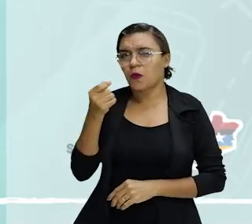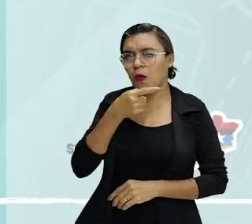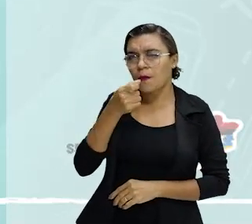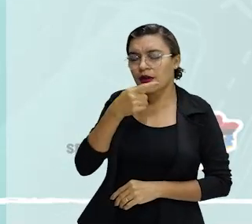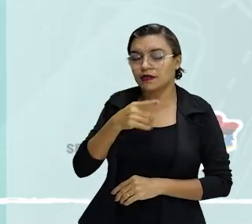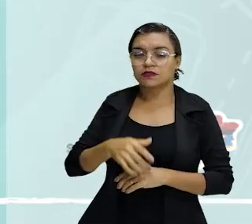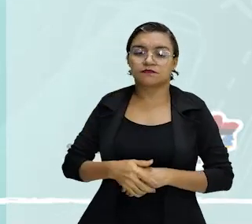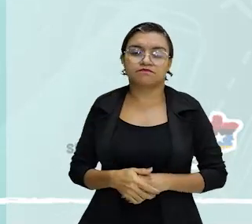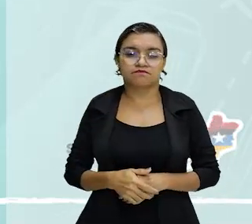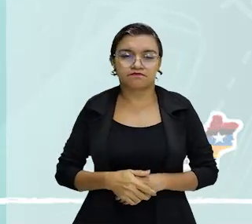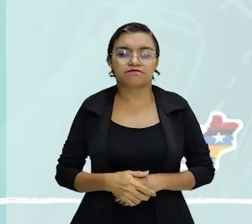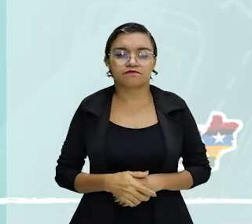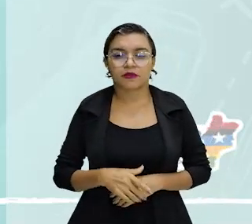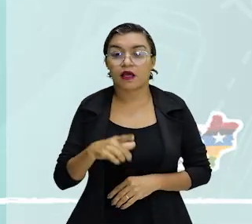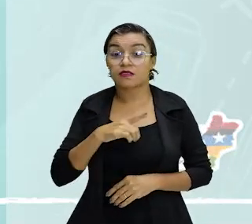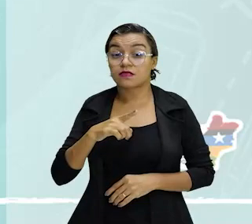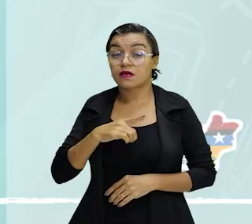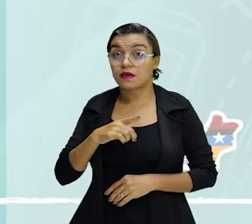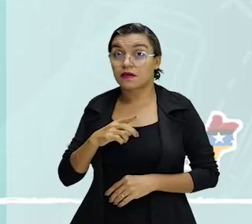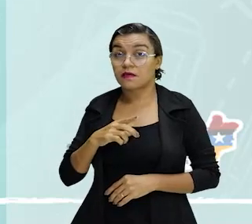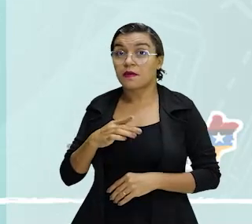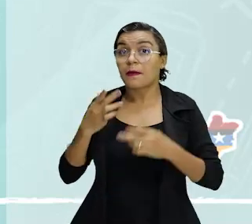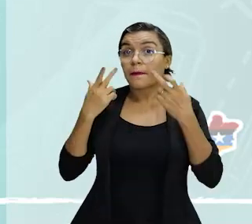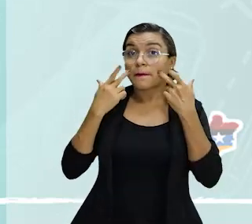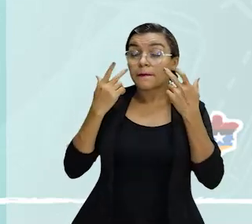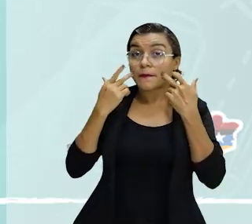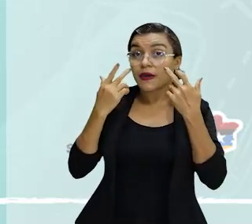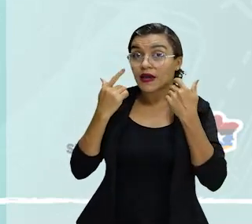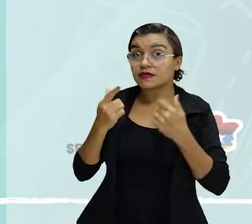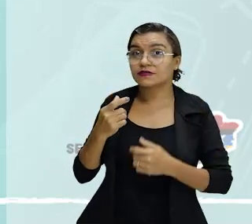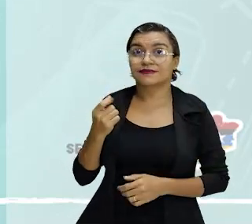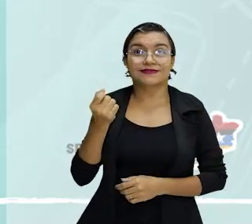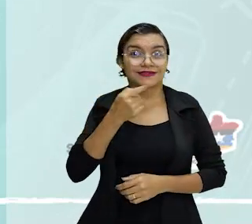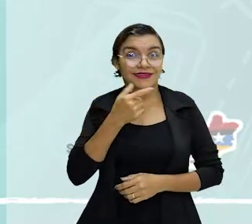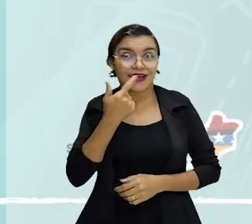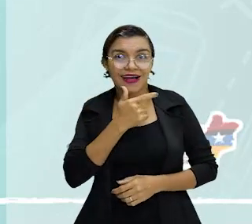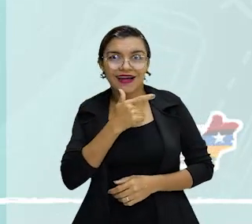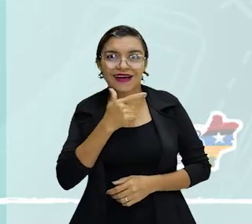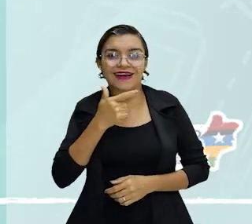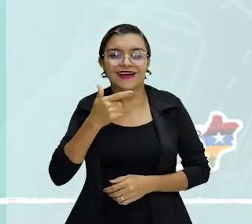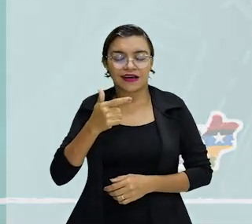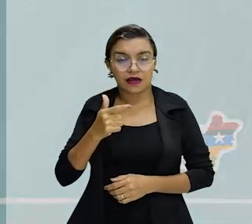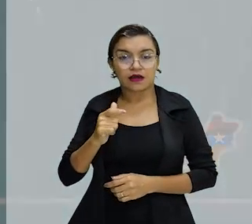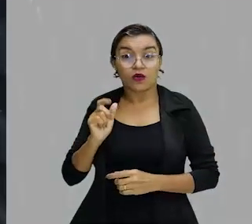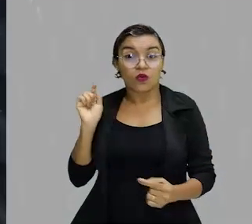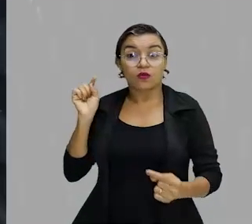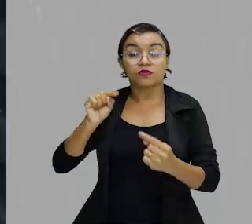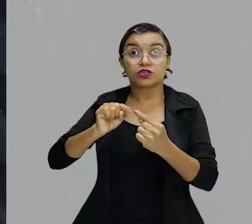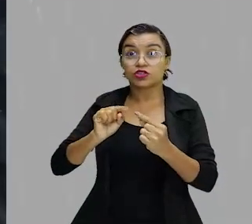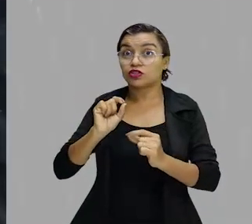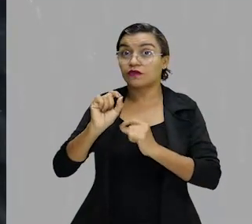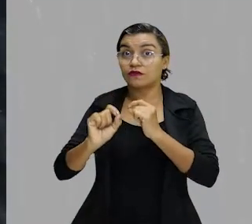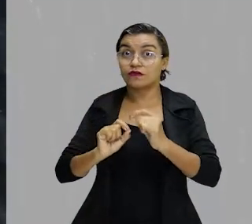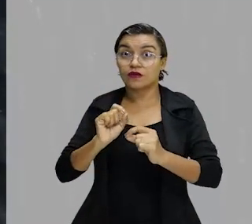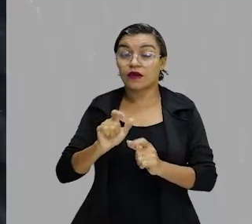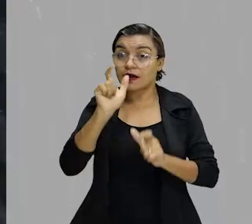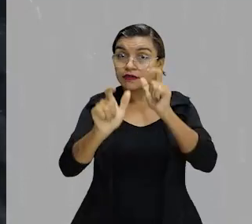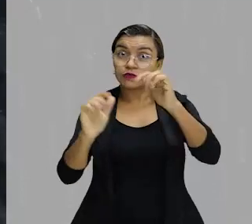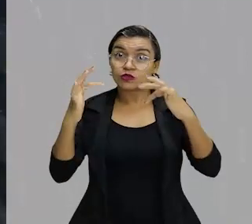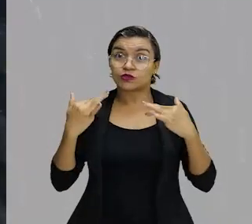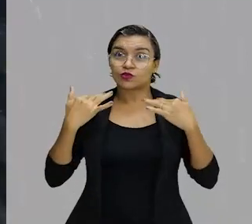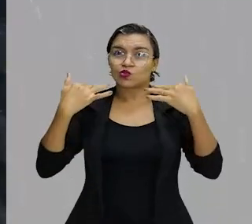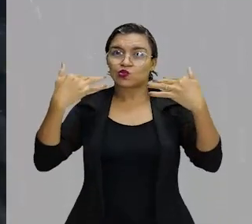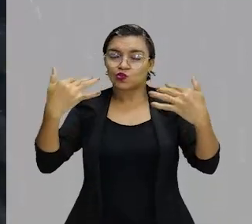nós vamos ter peças que têm carga de humor. O objetivo da comédia é fazer a audiência rir, é